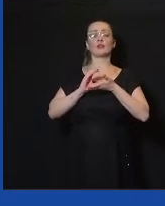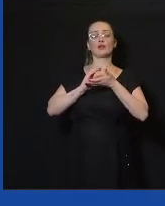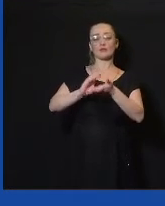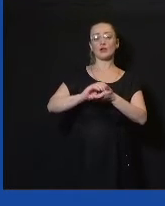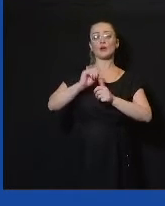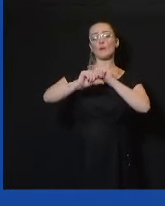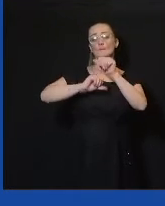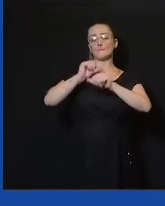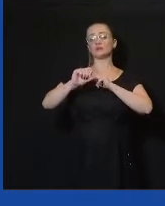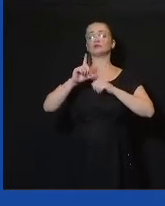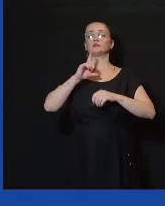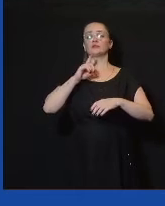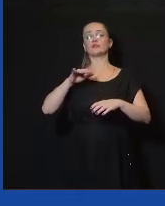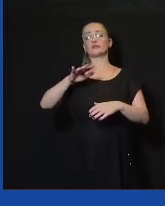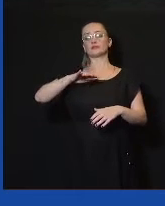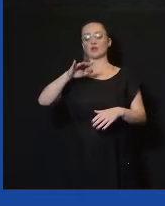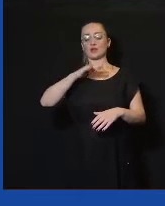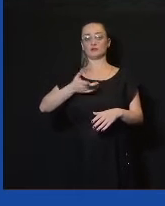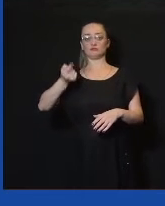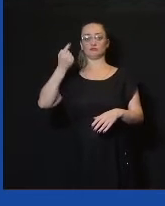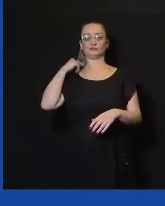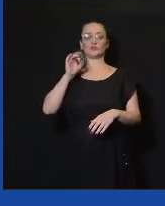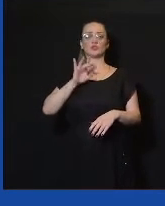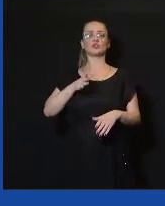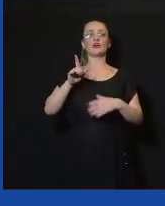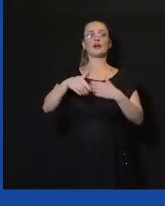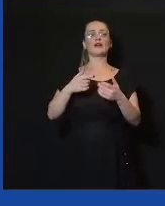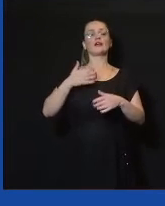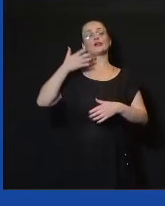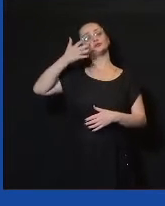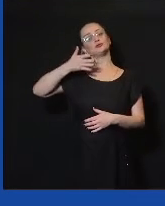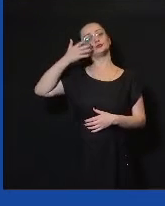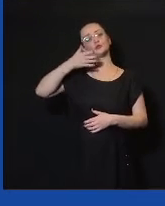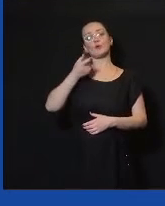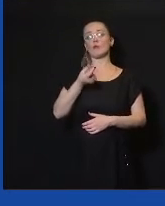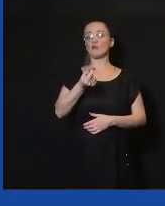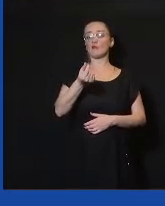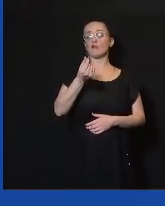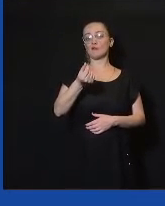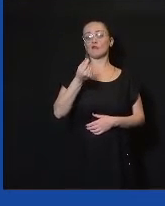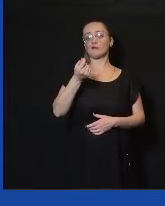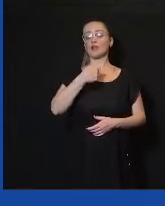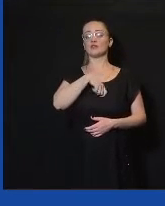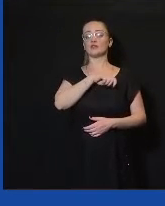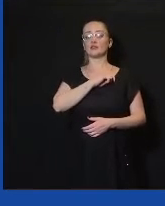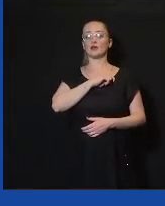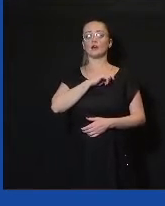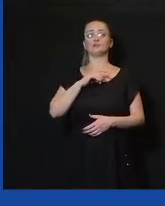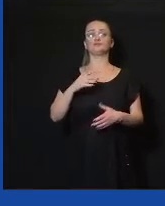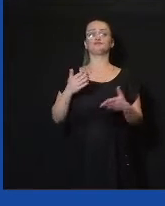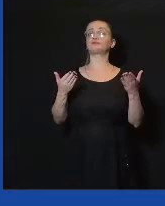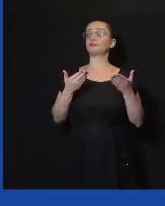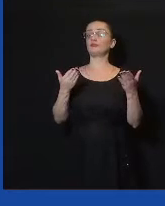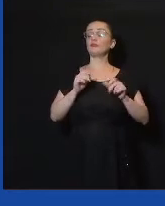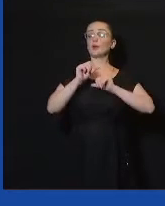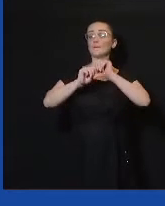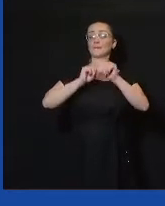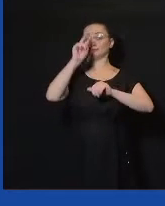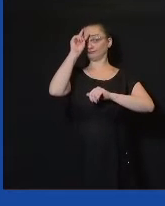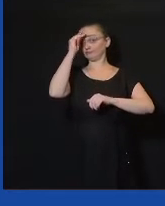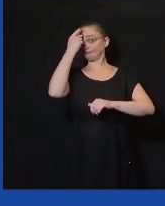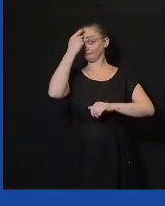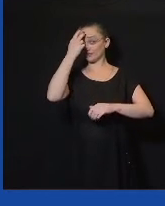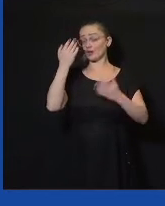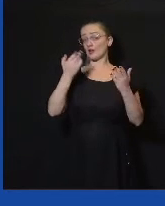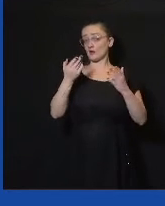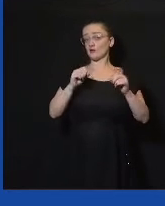área, que inclusive estava sendo colocada só como um discurso financeirista, fiscal, de teto de gasto, eu acho que agora posiciona-se para a